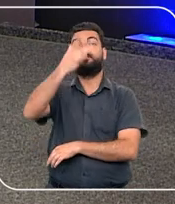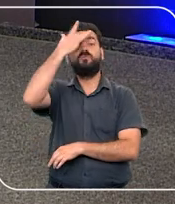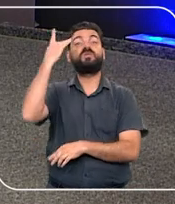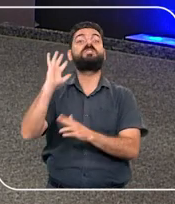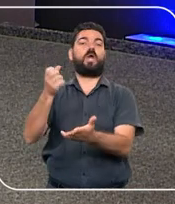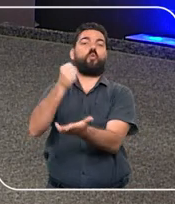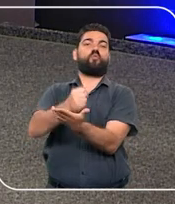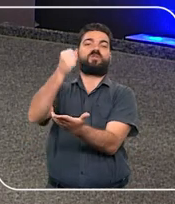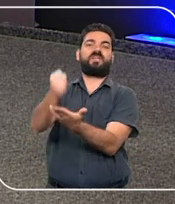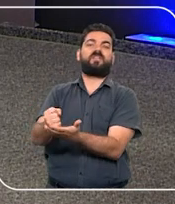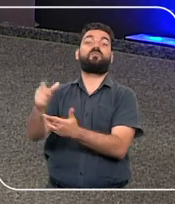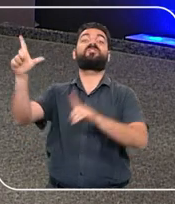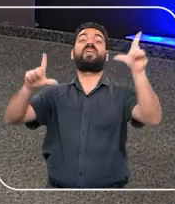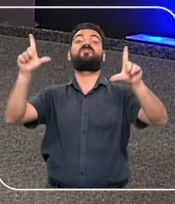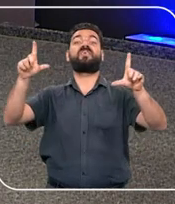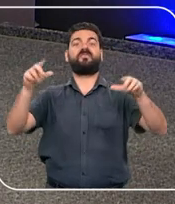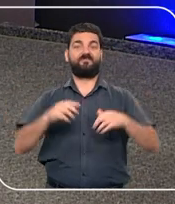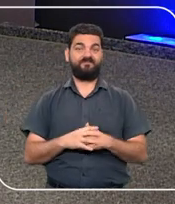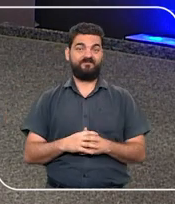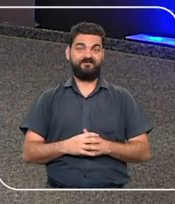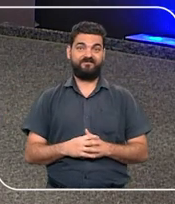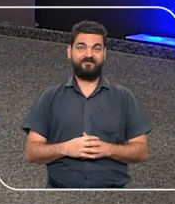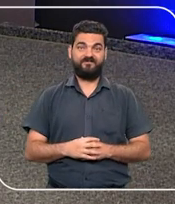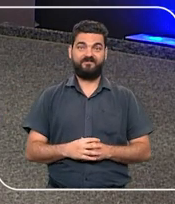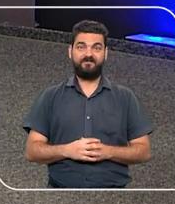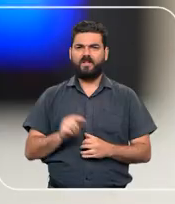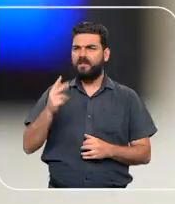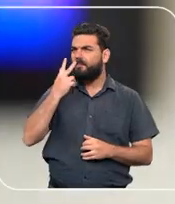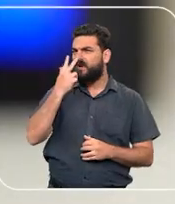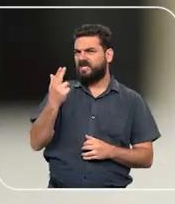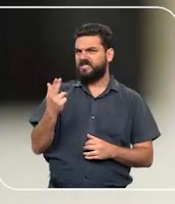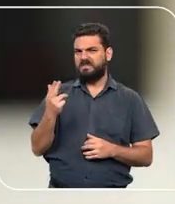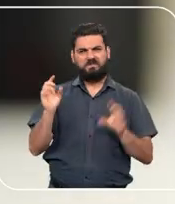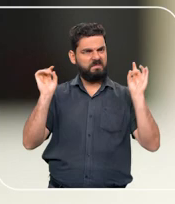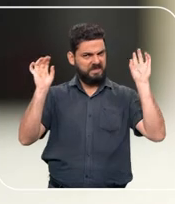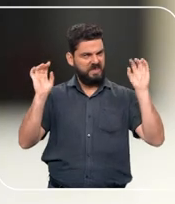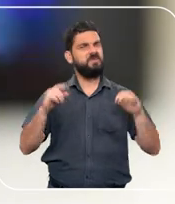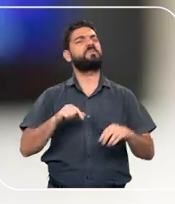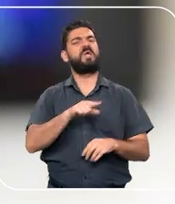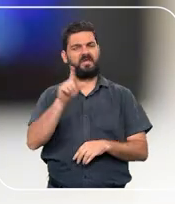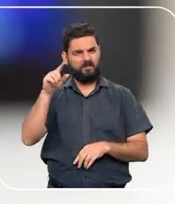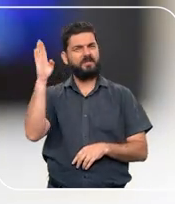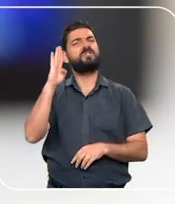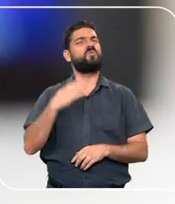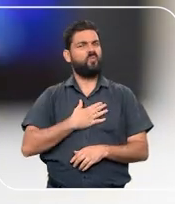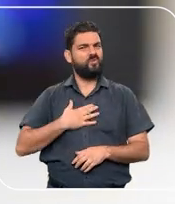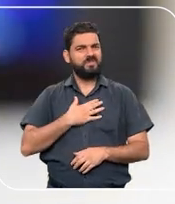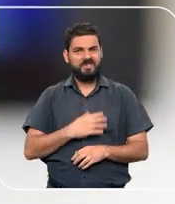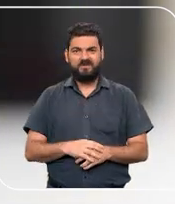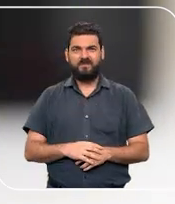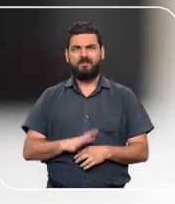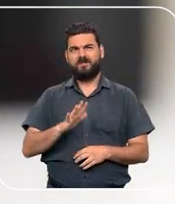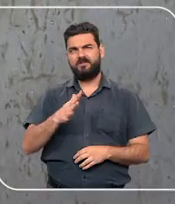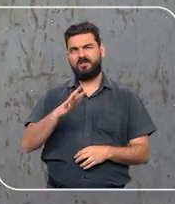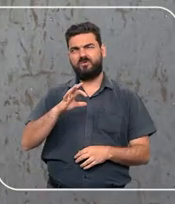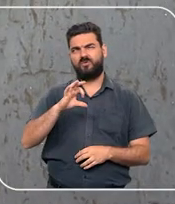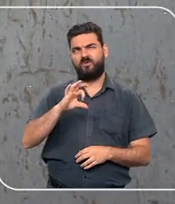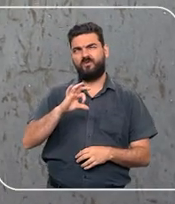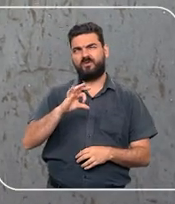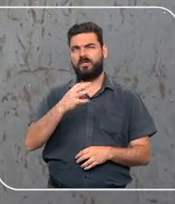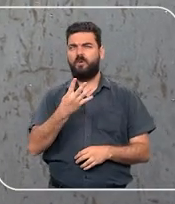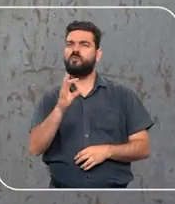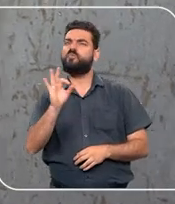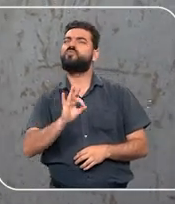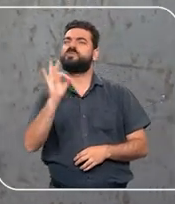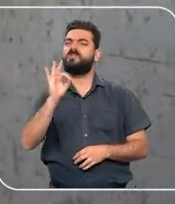os direitos de quem contrata esse tipo de serviço ela é quase unanimidade entre os brasileiros em